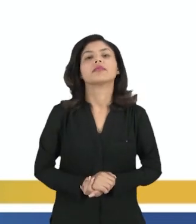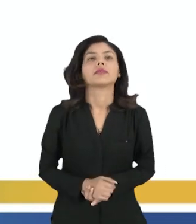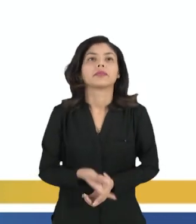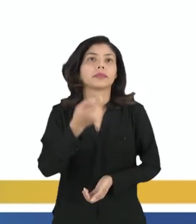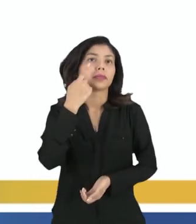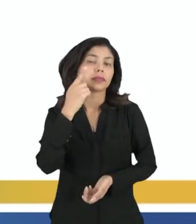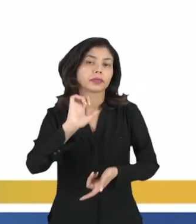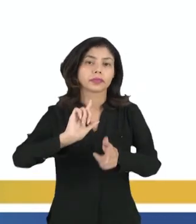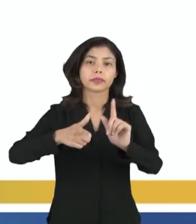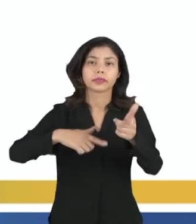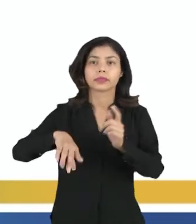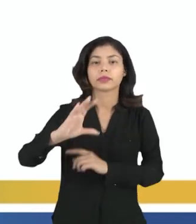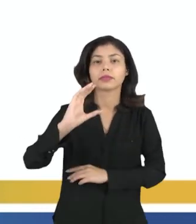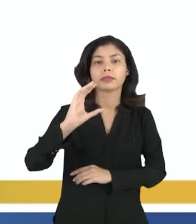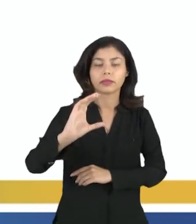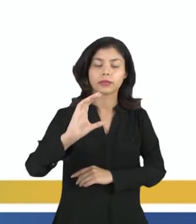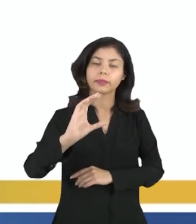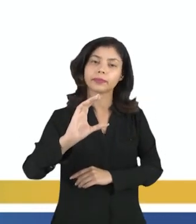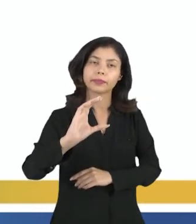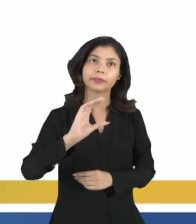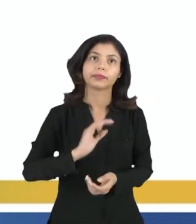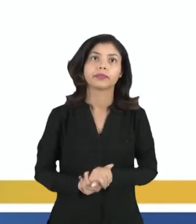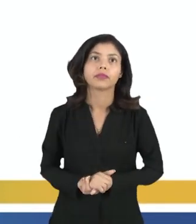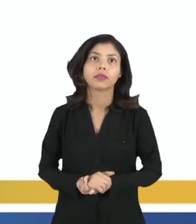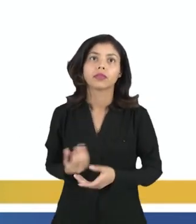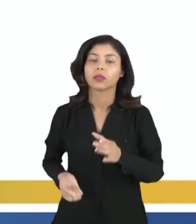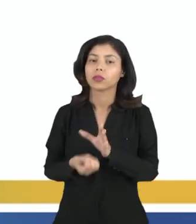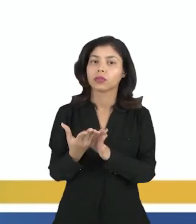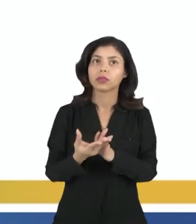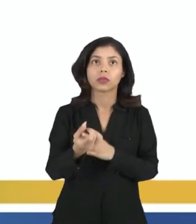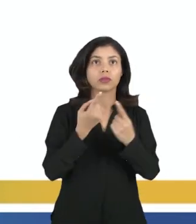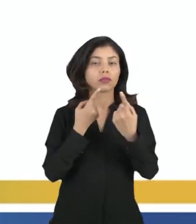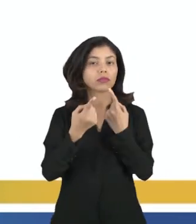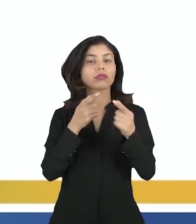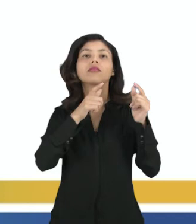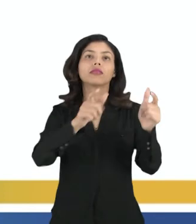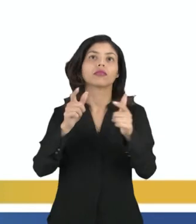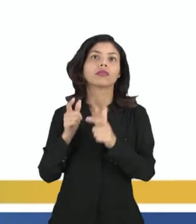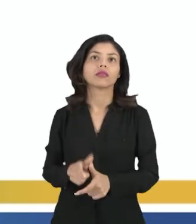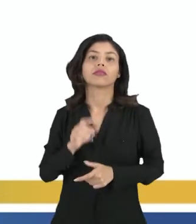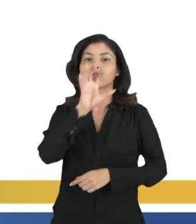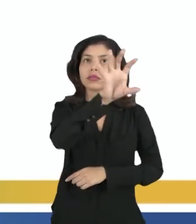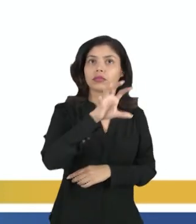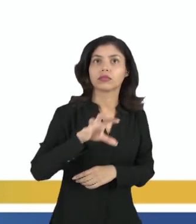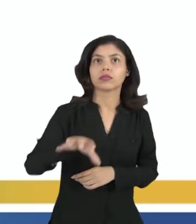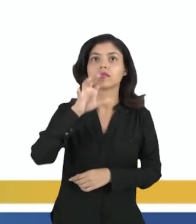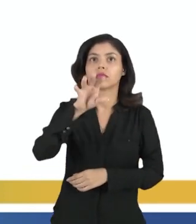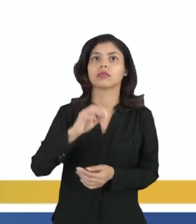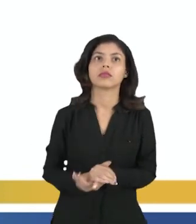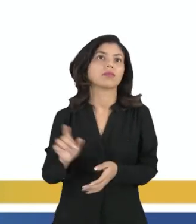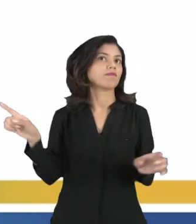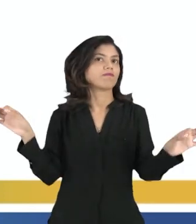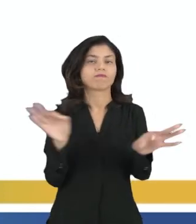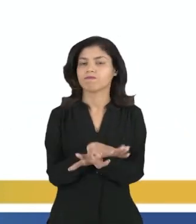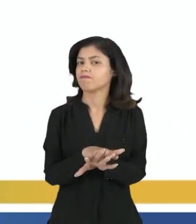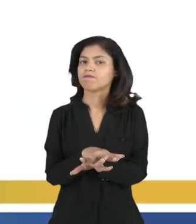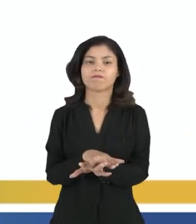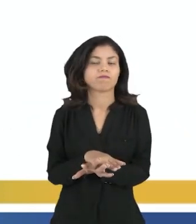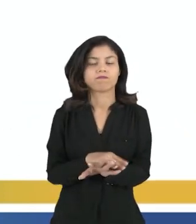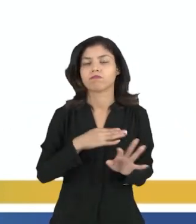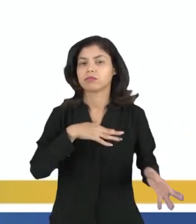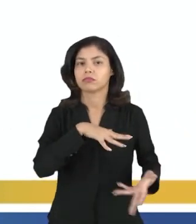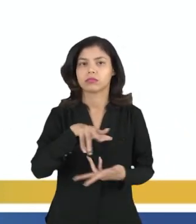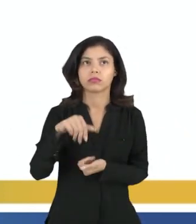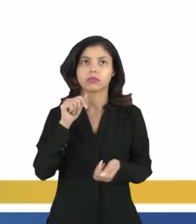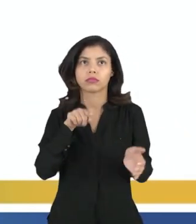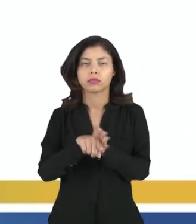Vamos observar a alternativa correta? Letra C. Produzem discussões locais e regionais, não